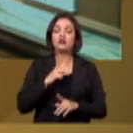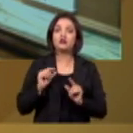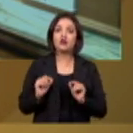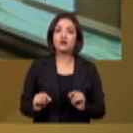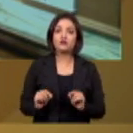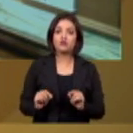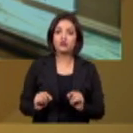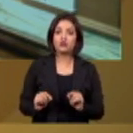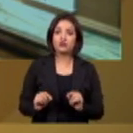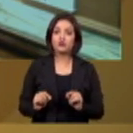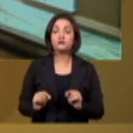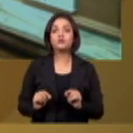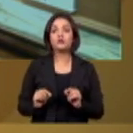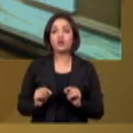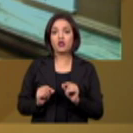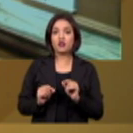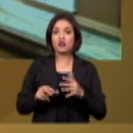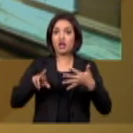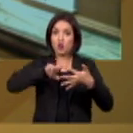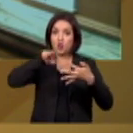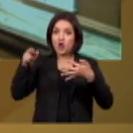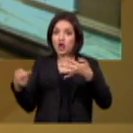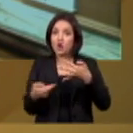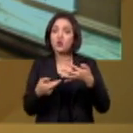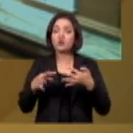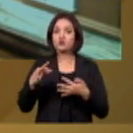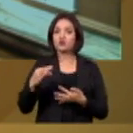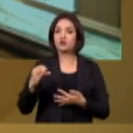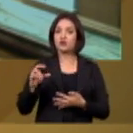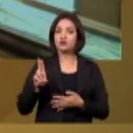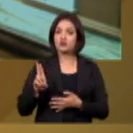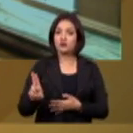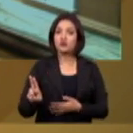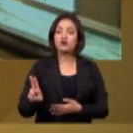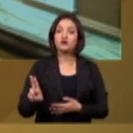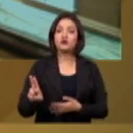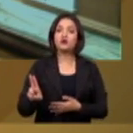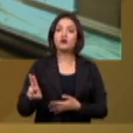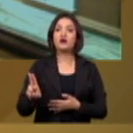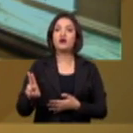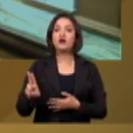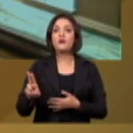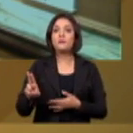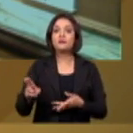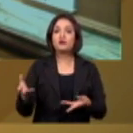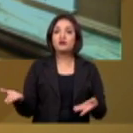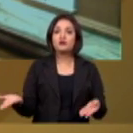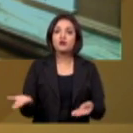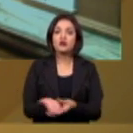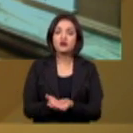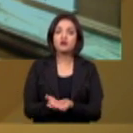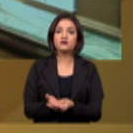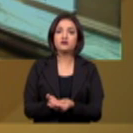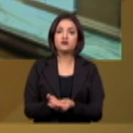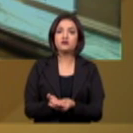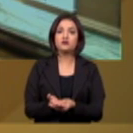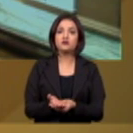terminado no tribunal de contas da união para filha nesse processo contraditório